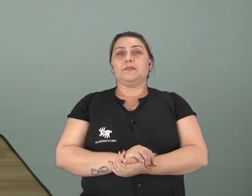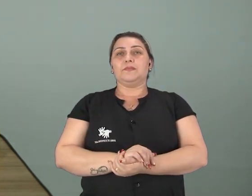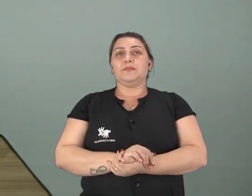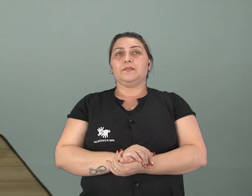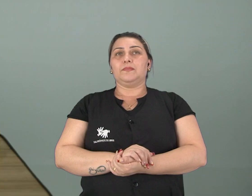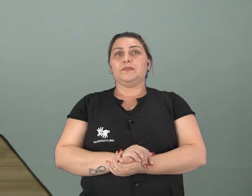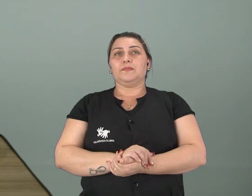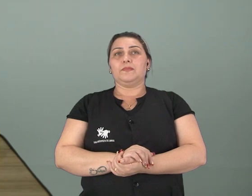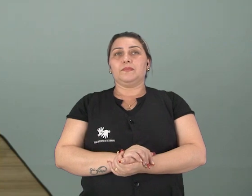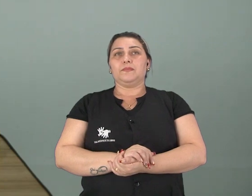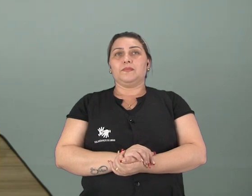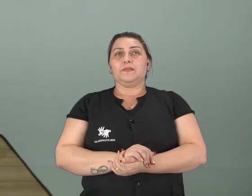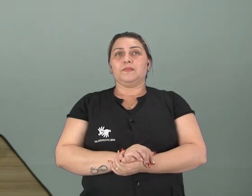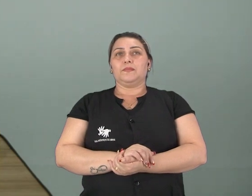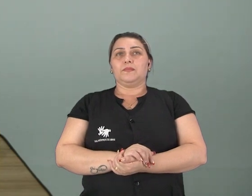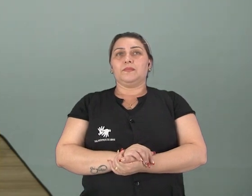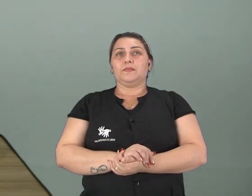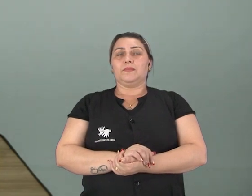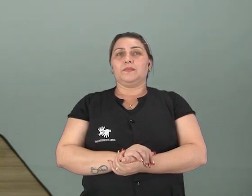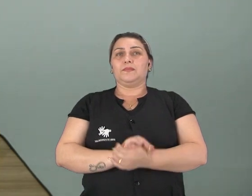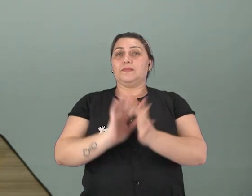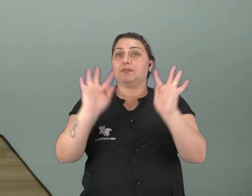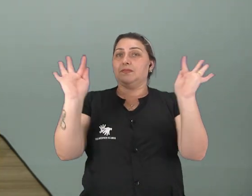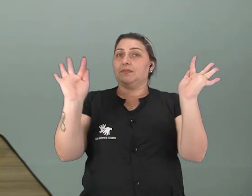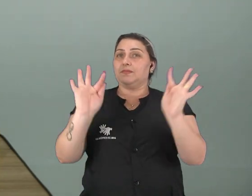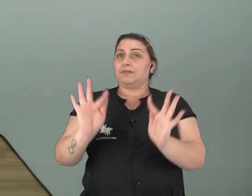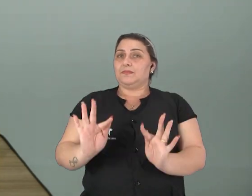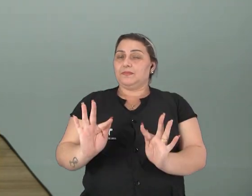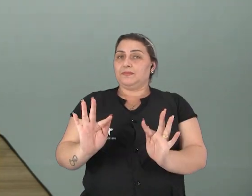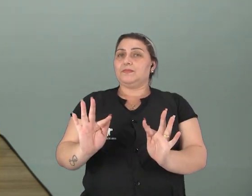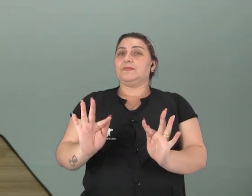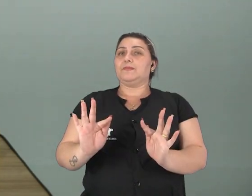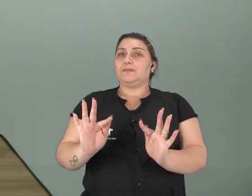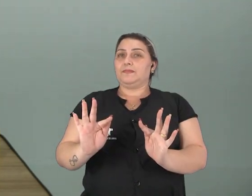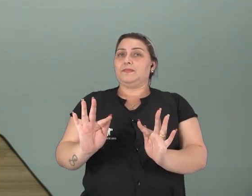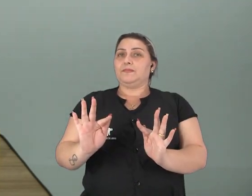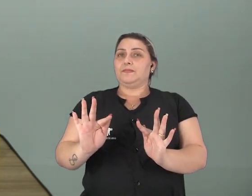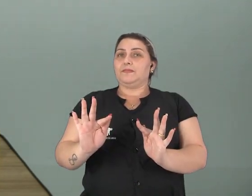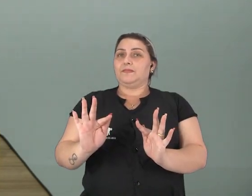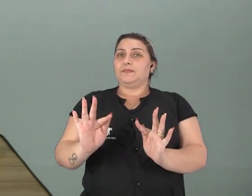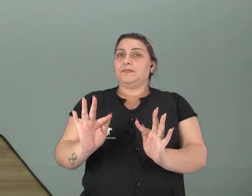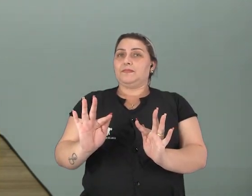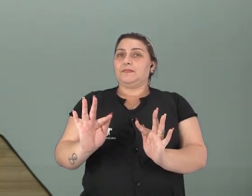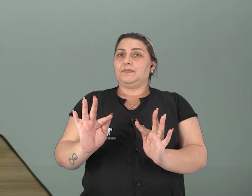felizes. Eles estavam muito felizes.